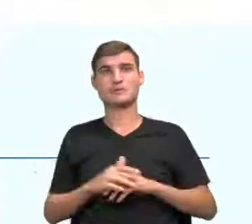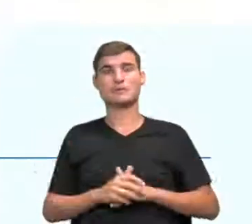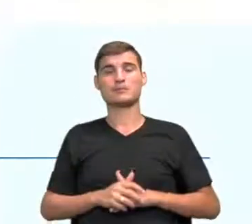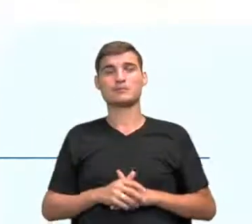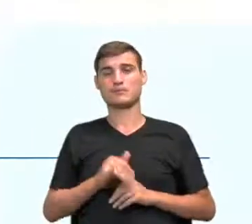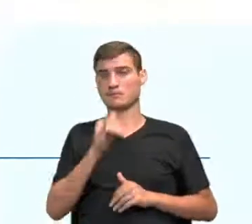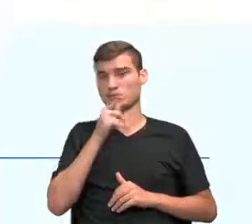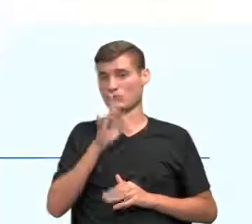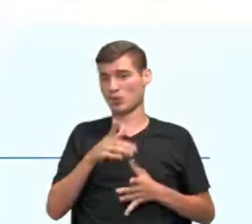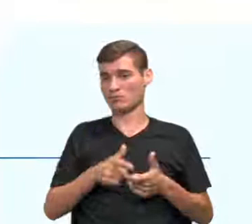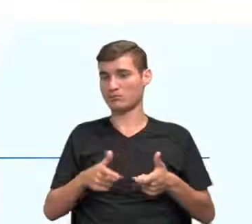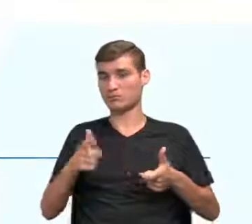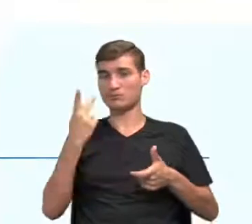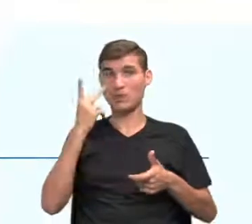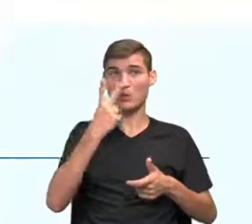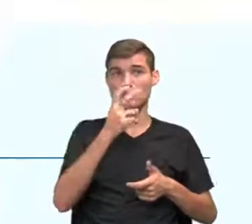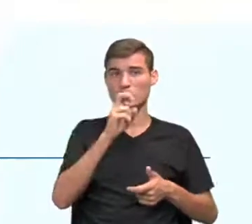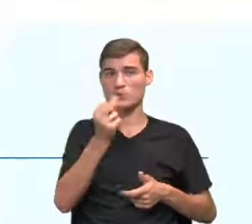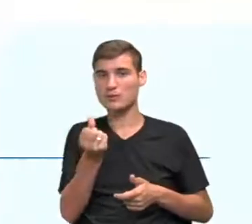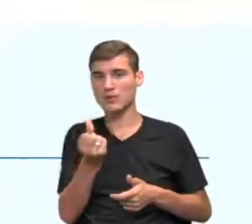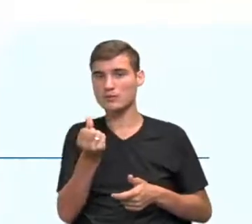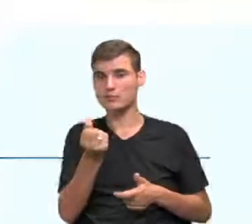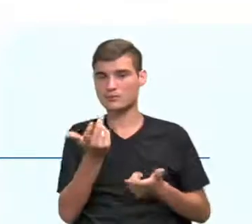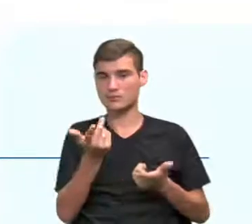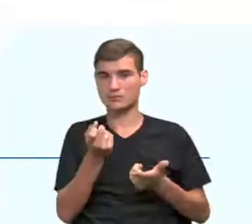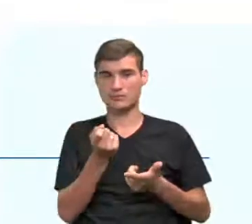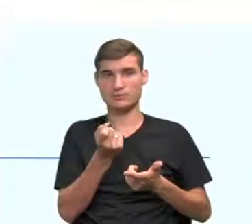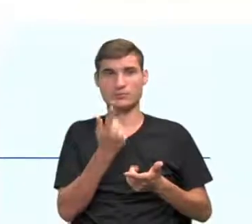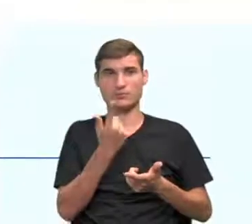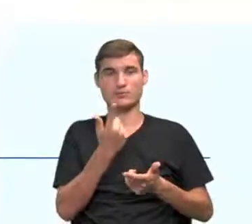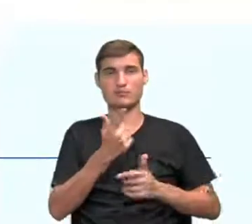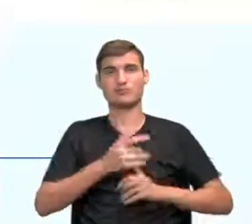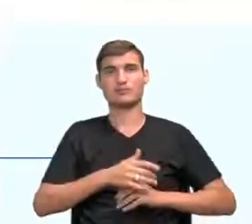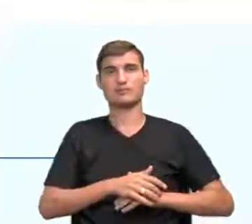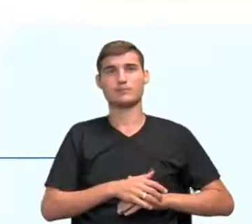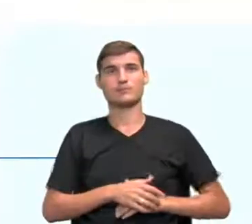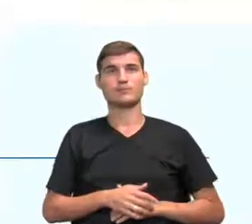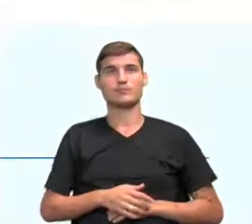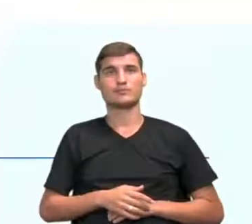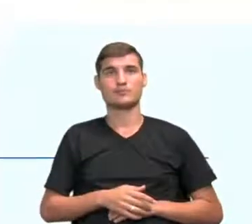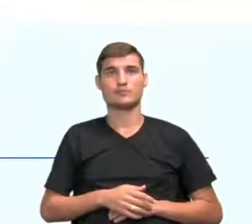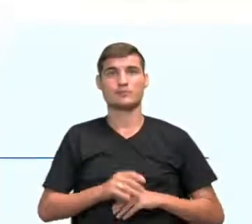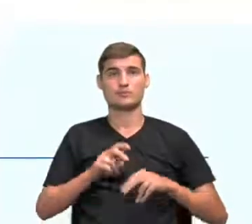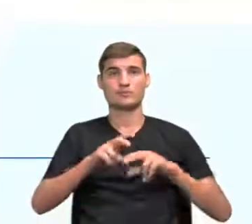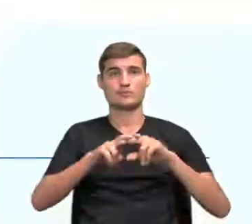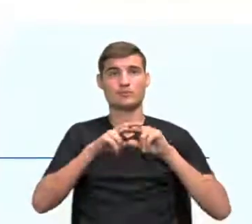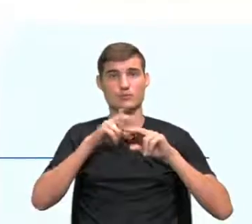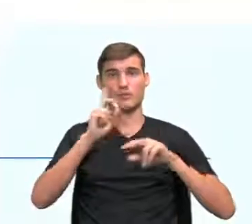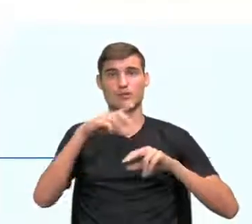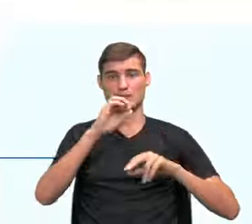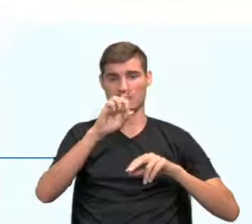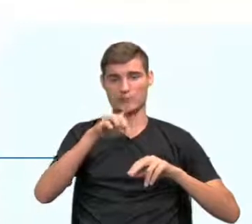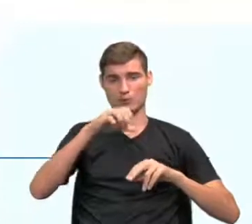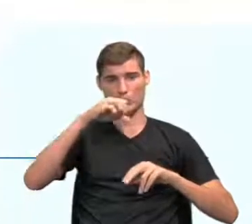Olha, você aumentou para 256 níveis. Então, a resolução vai ser de